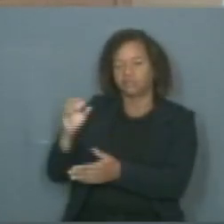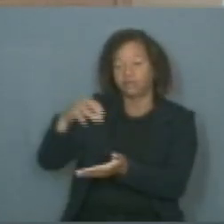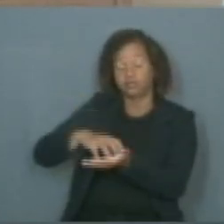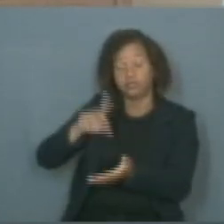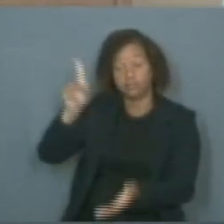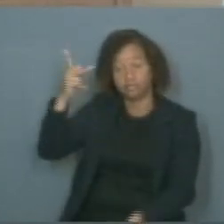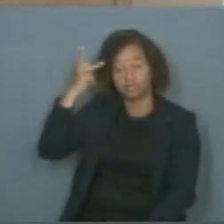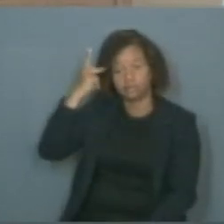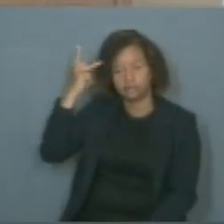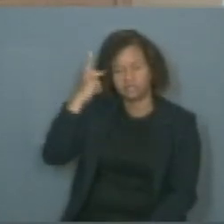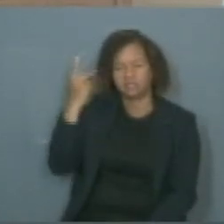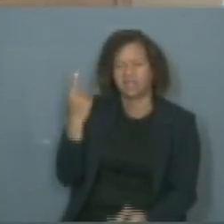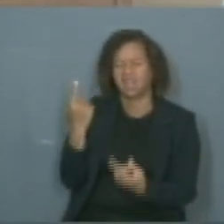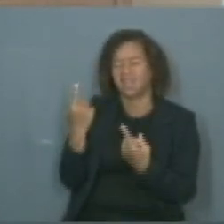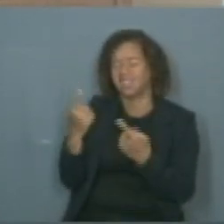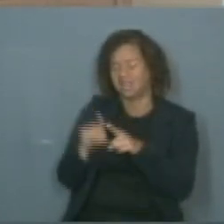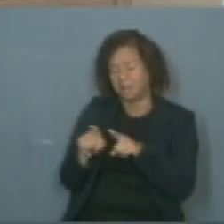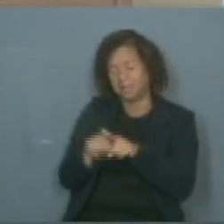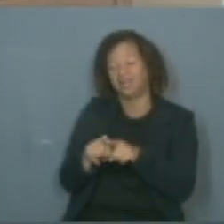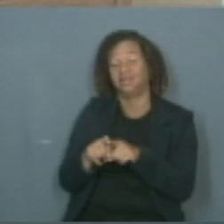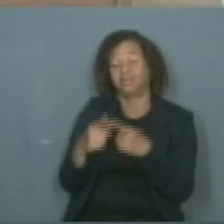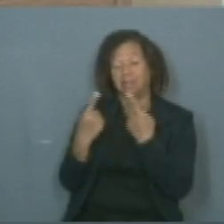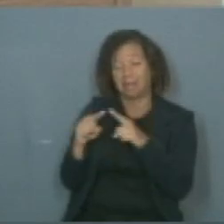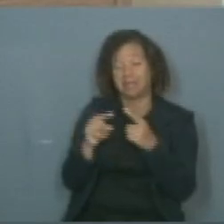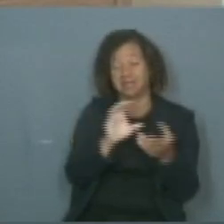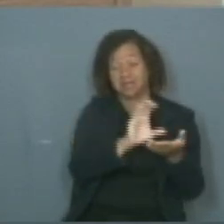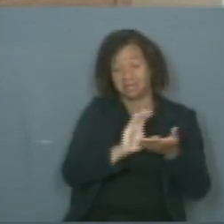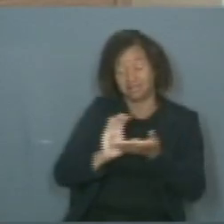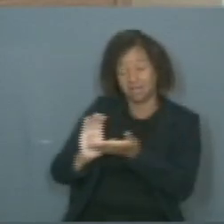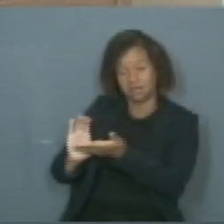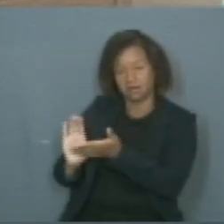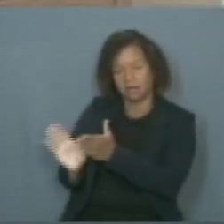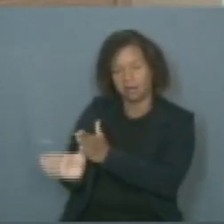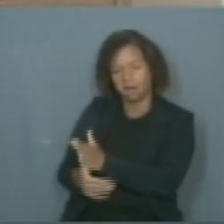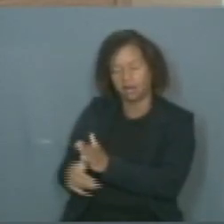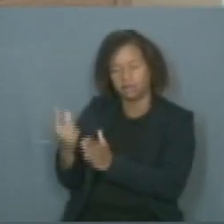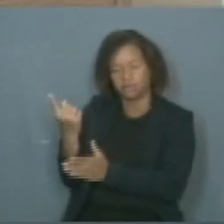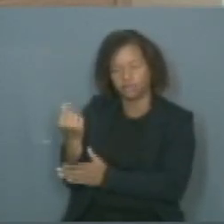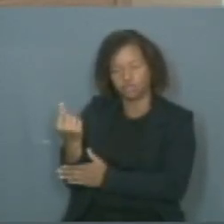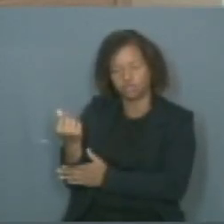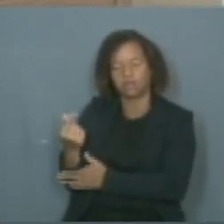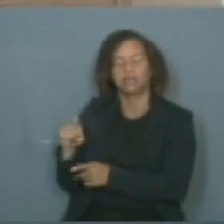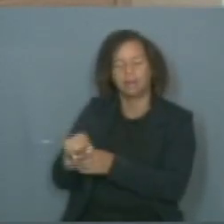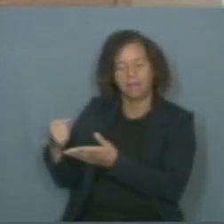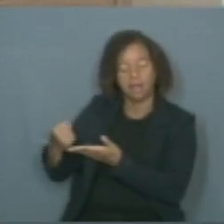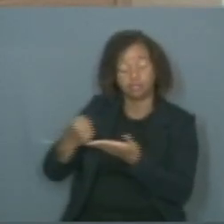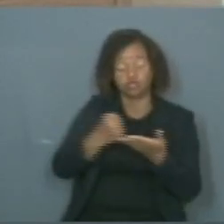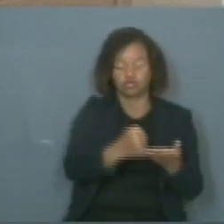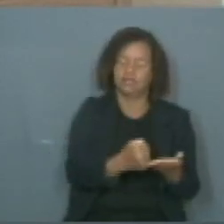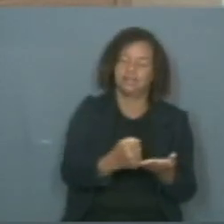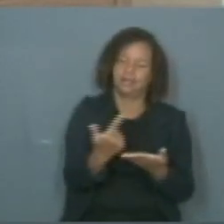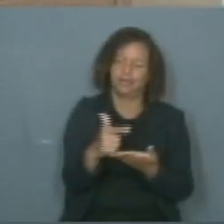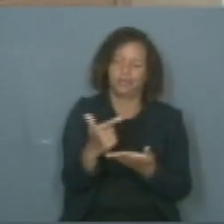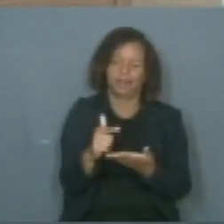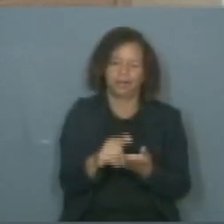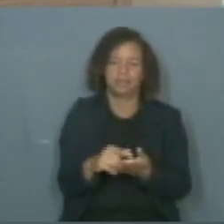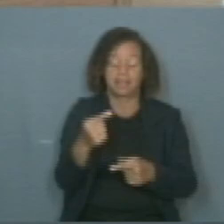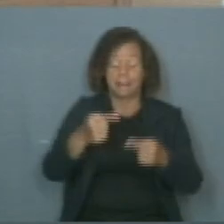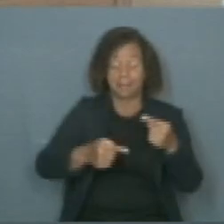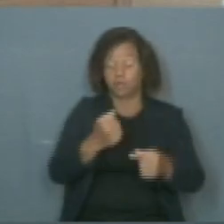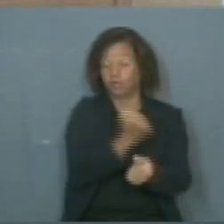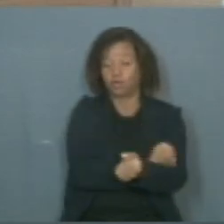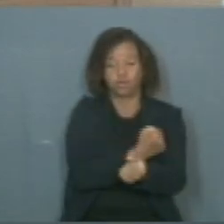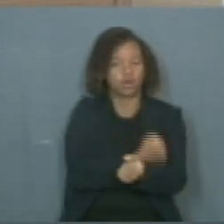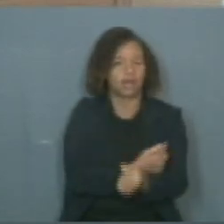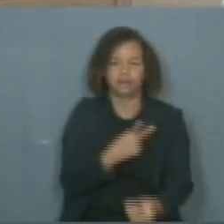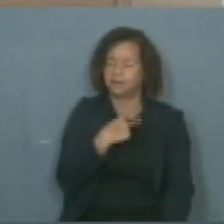Paulo, com denúncia de desvio de recurso público e a falta de controle sobre qualidade da assistência prestada. A política de droga não